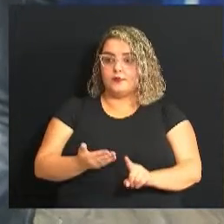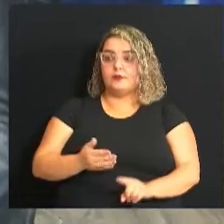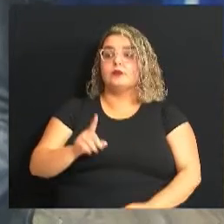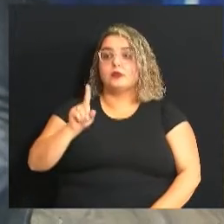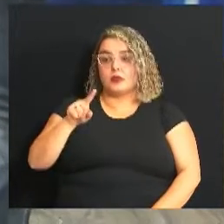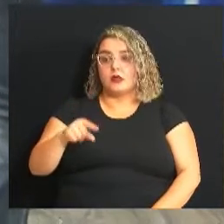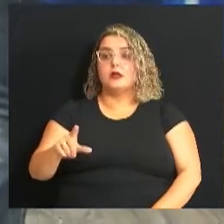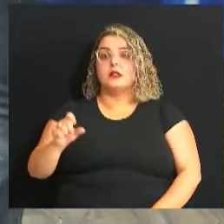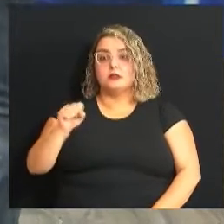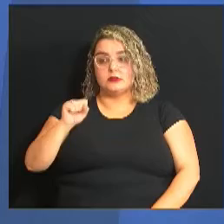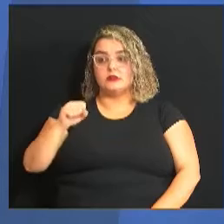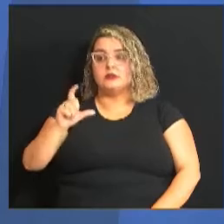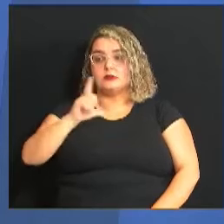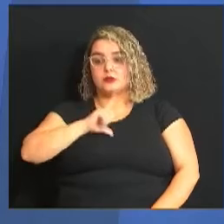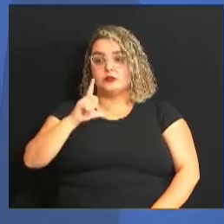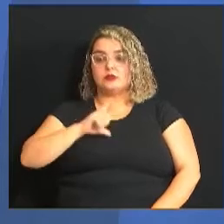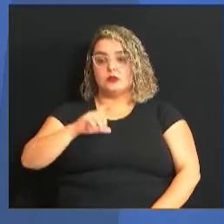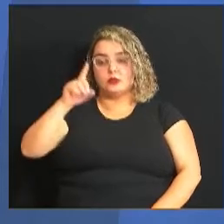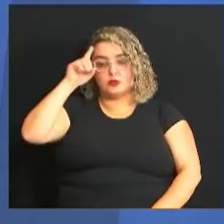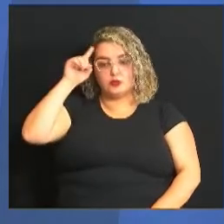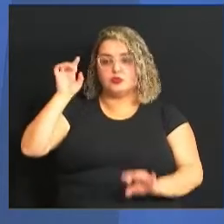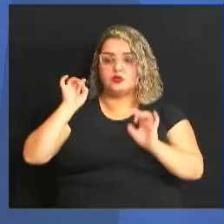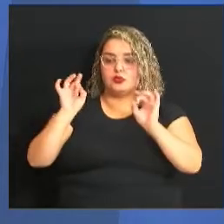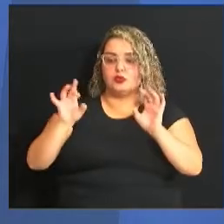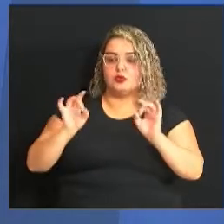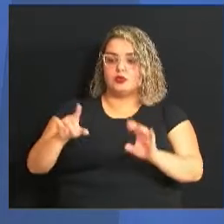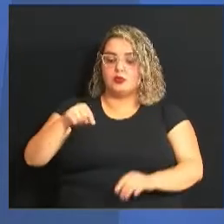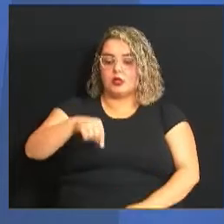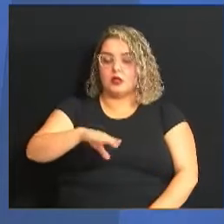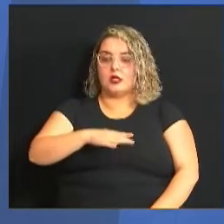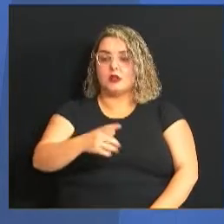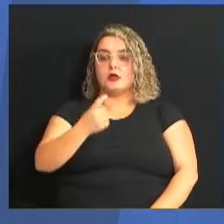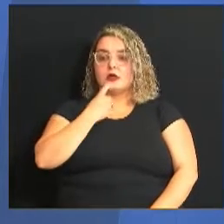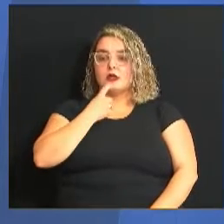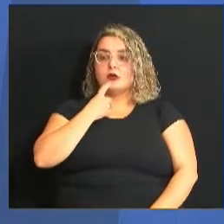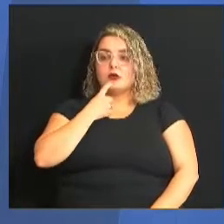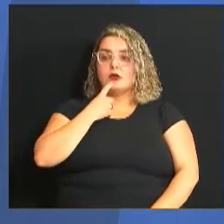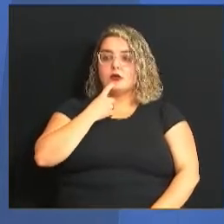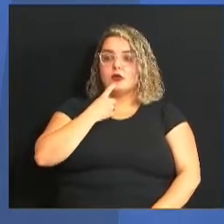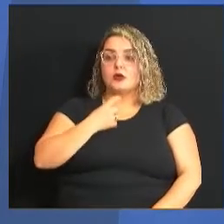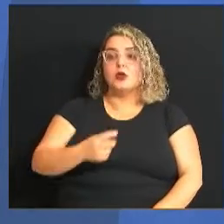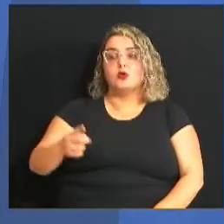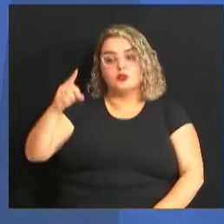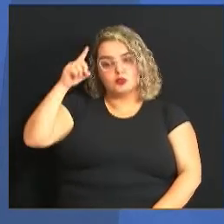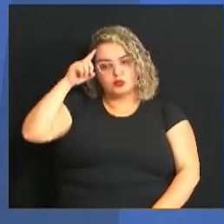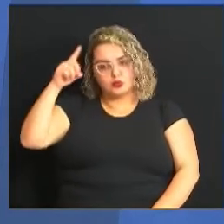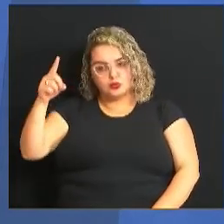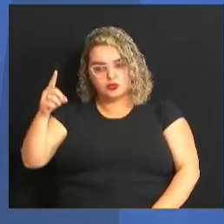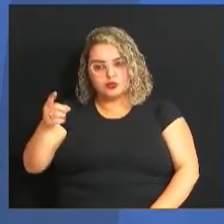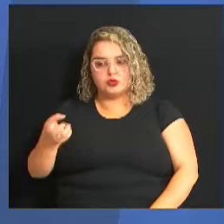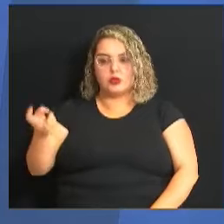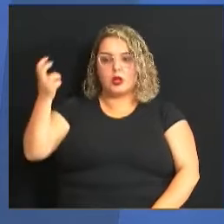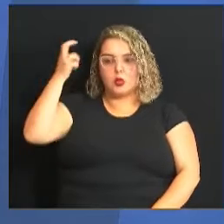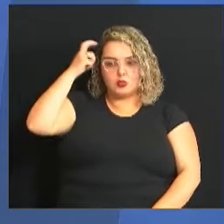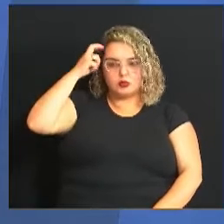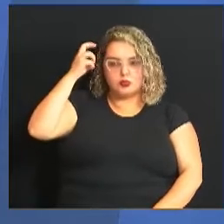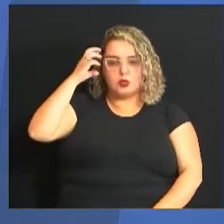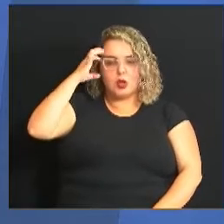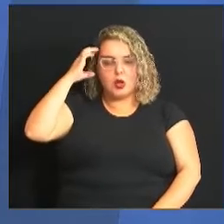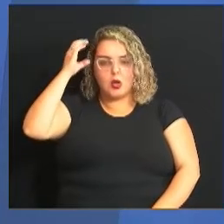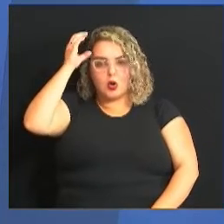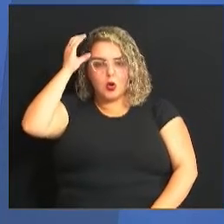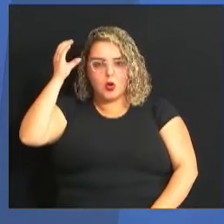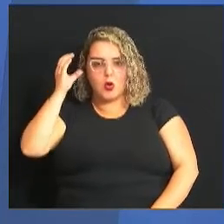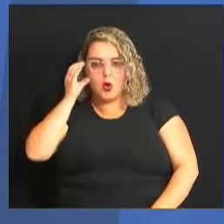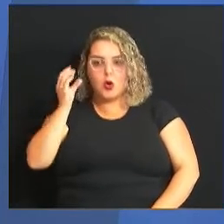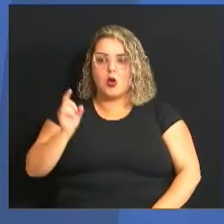um dia especial aqui na cidade, olha, o Dia da Cultura Coreana, e por conta disso, essa homenagem aconteceu